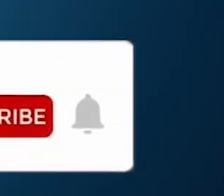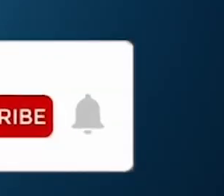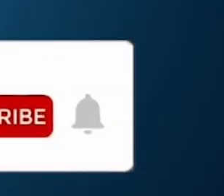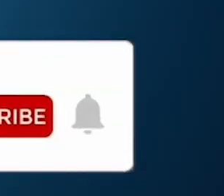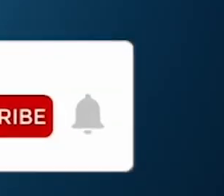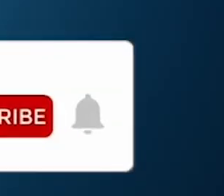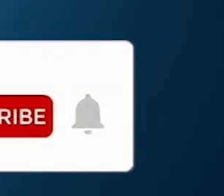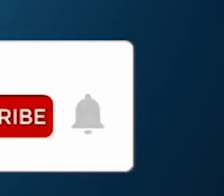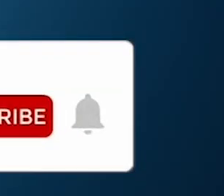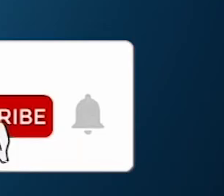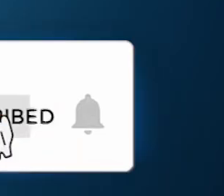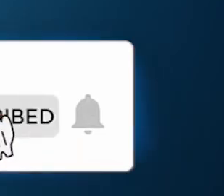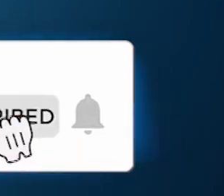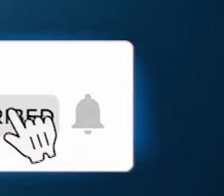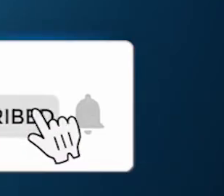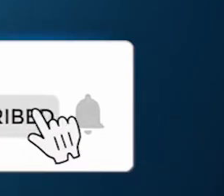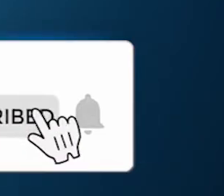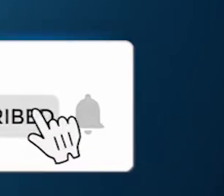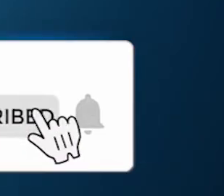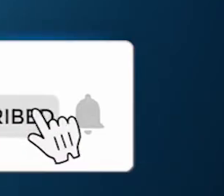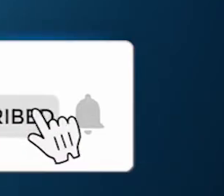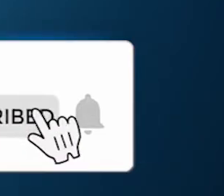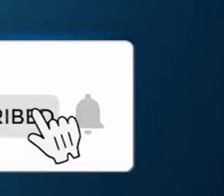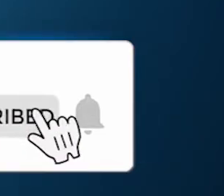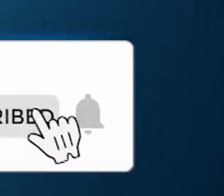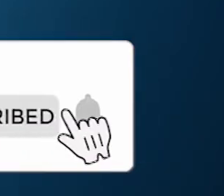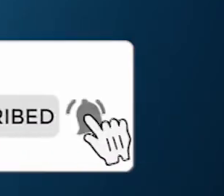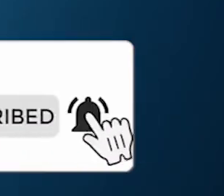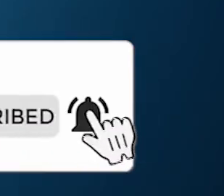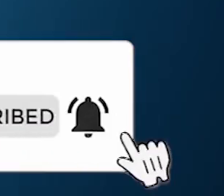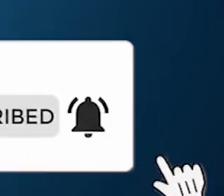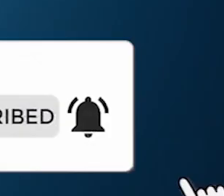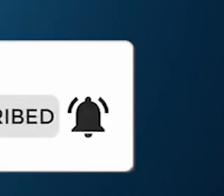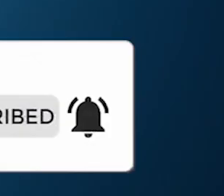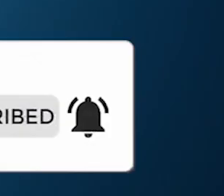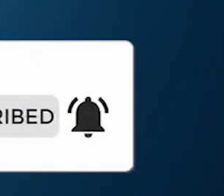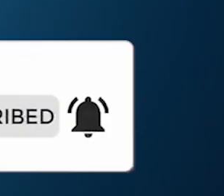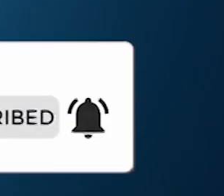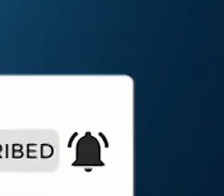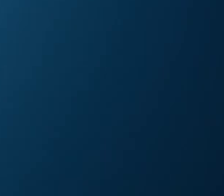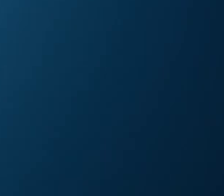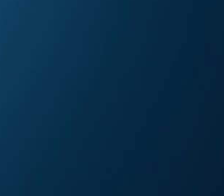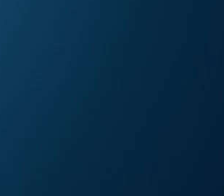atuais, keta haluha inscreva iha canal RTTL, hanehang butão